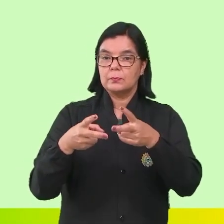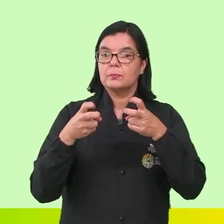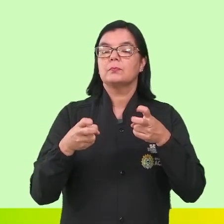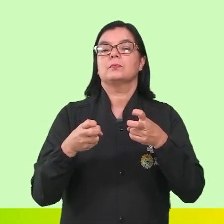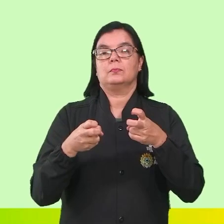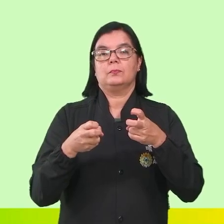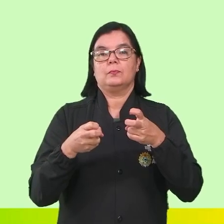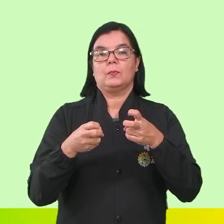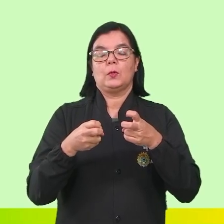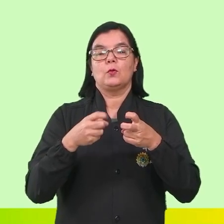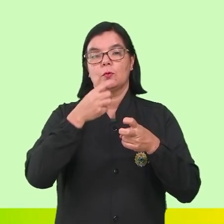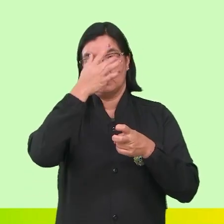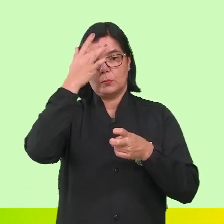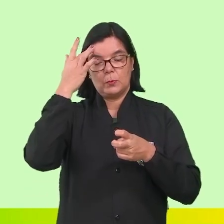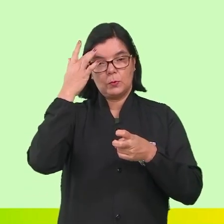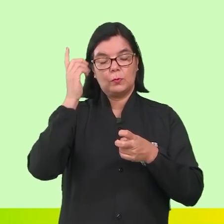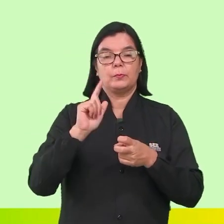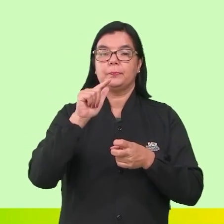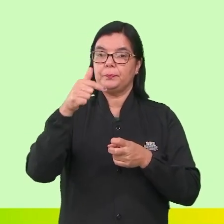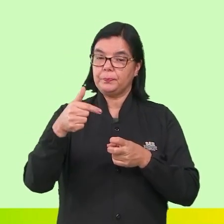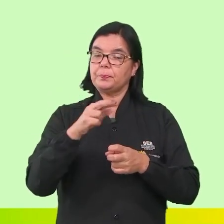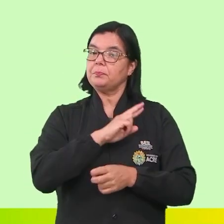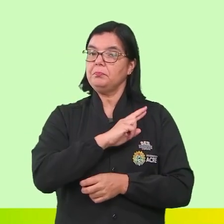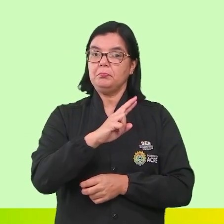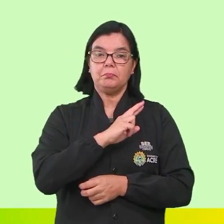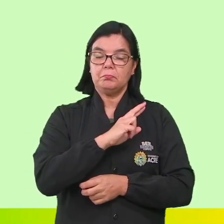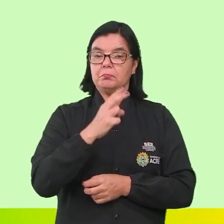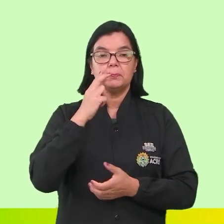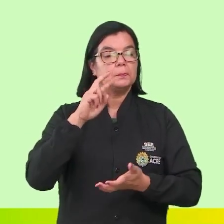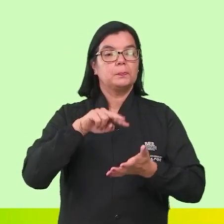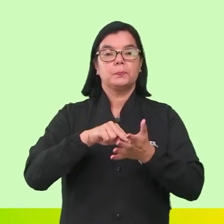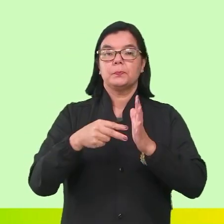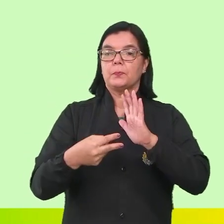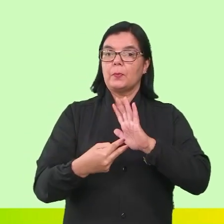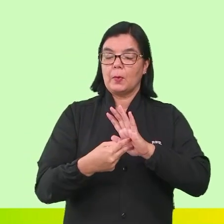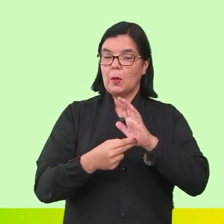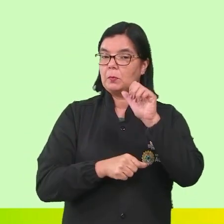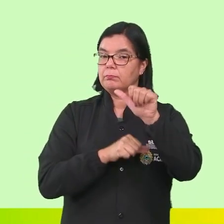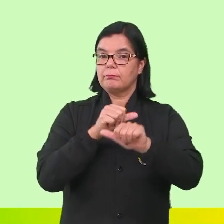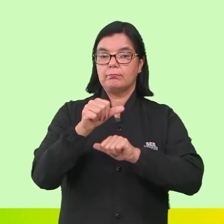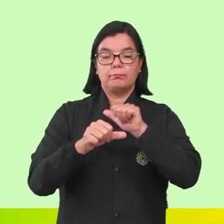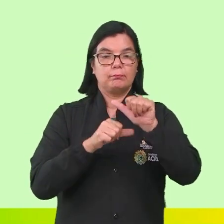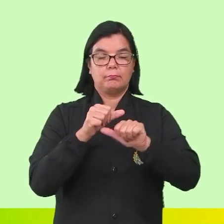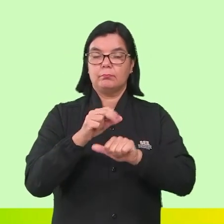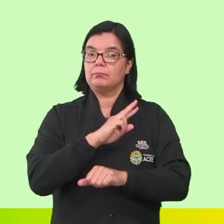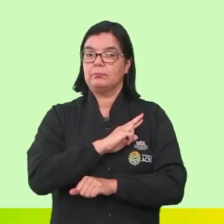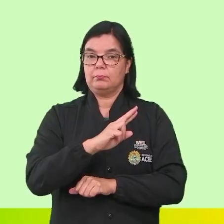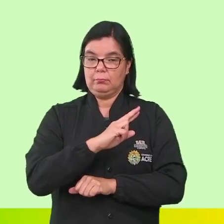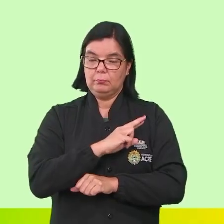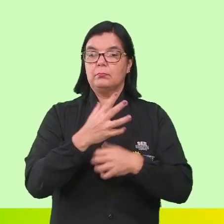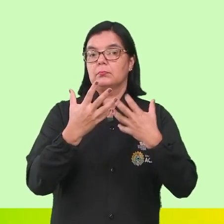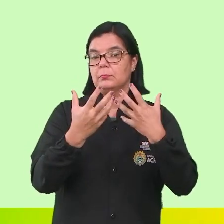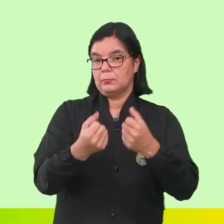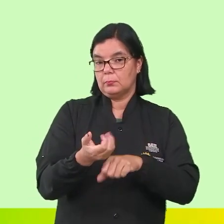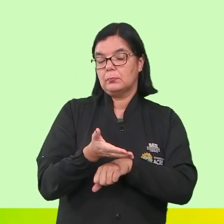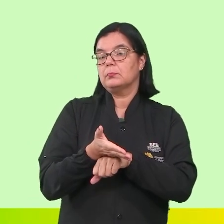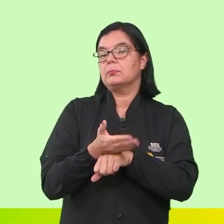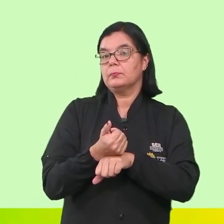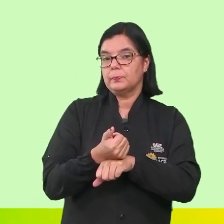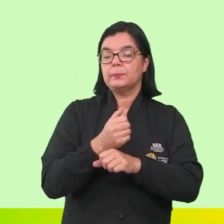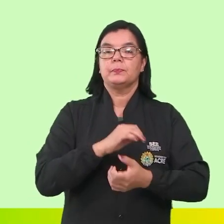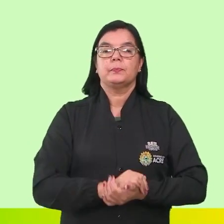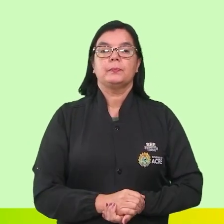do sobrenatural. Então, são religiões que não foram significativamente alteradas pelas religiões adotadas mais